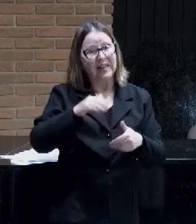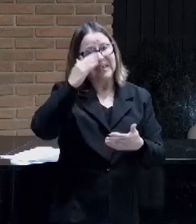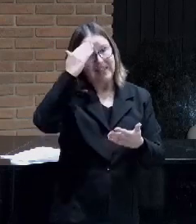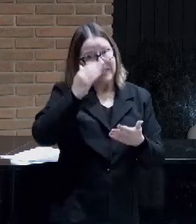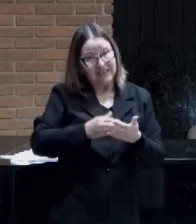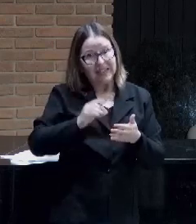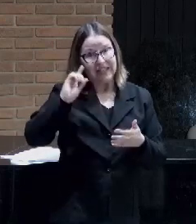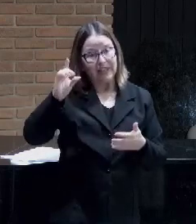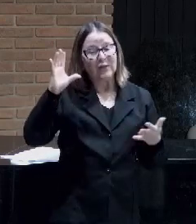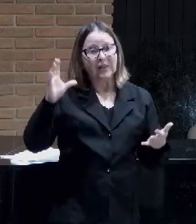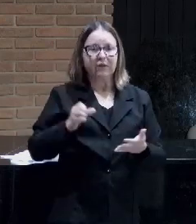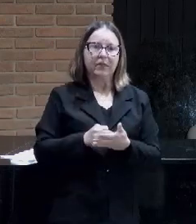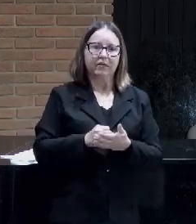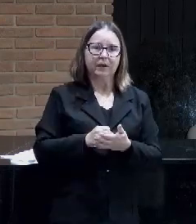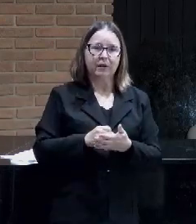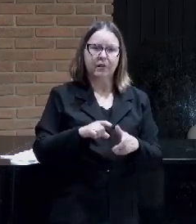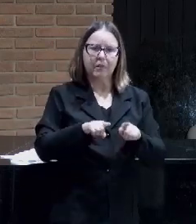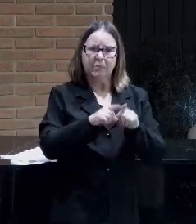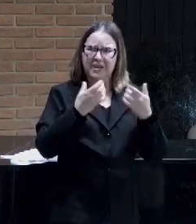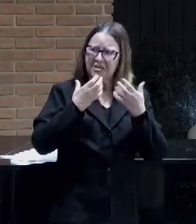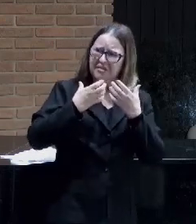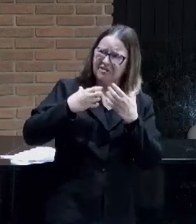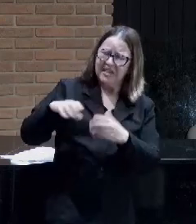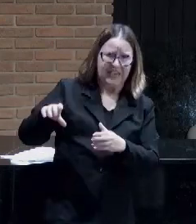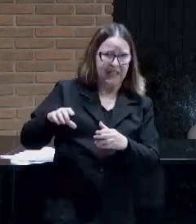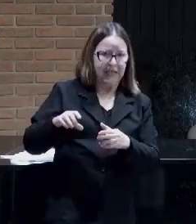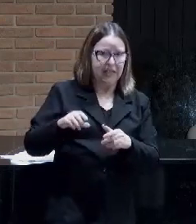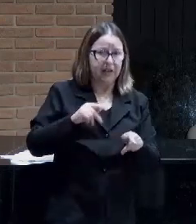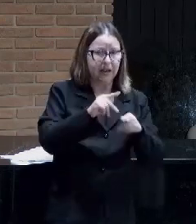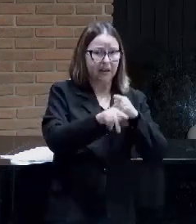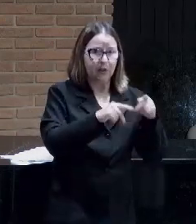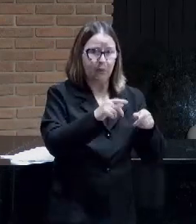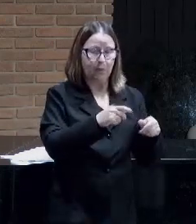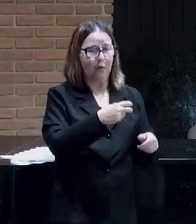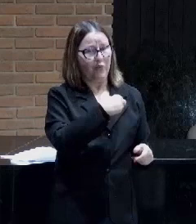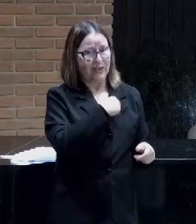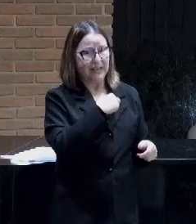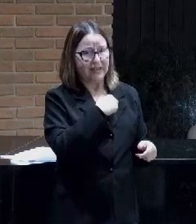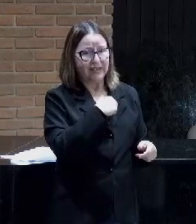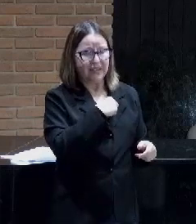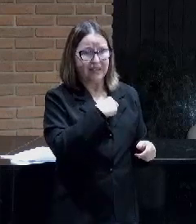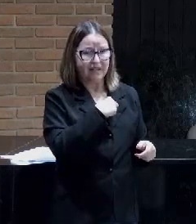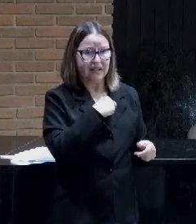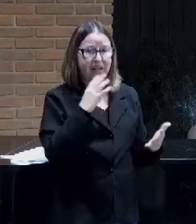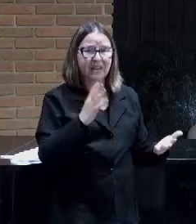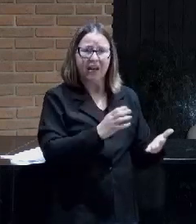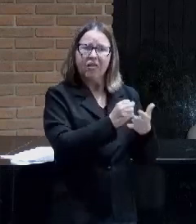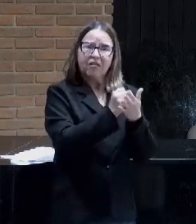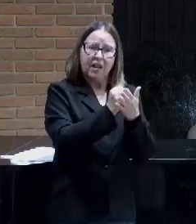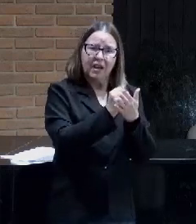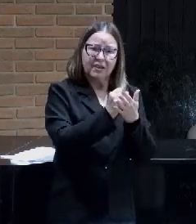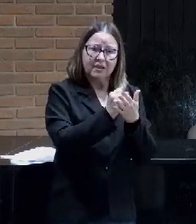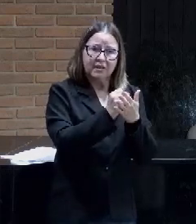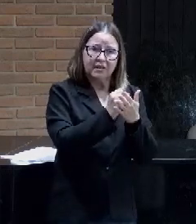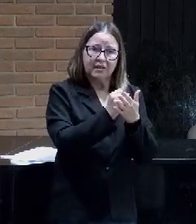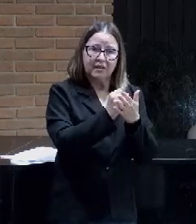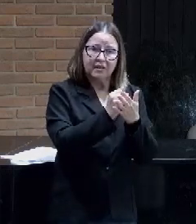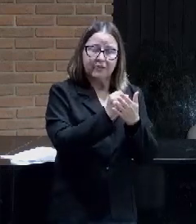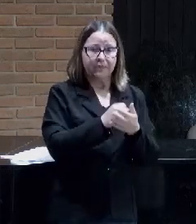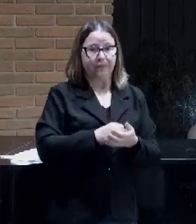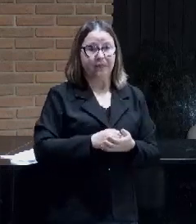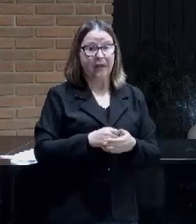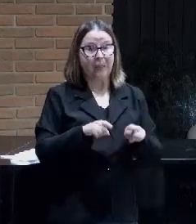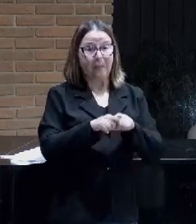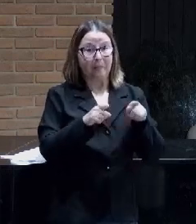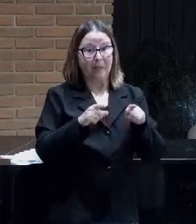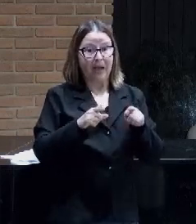Ele queria que eles fossem condenados. Agora, olha só que loucura. os marinheiros, que eram